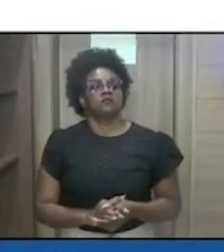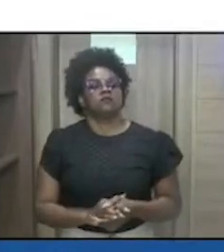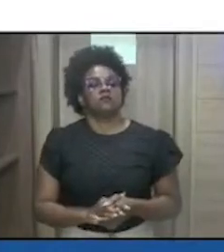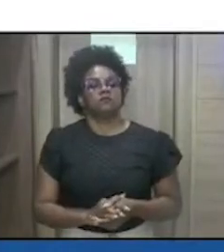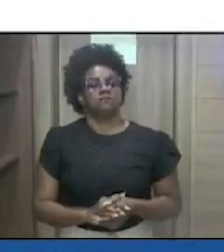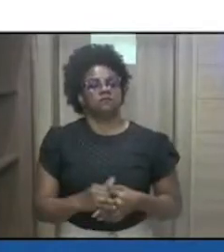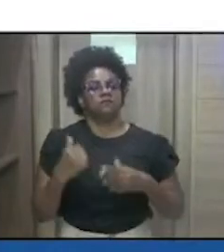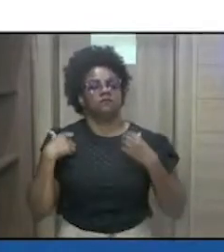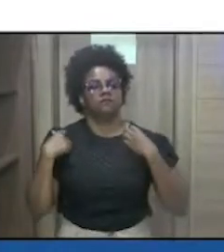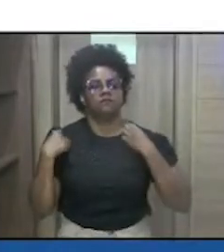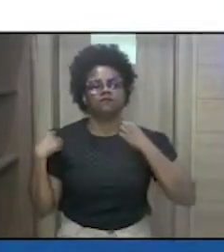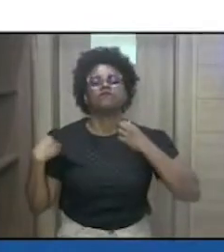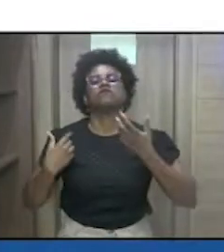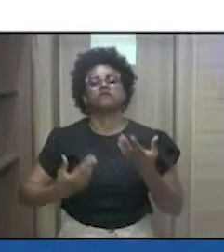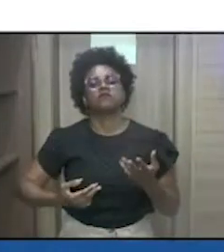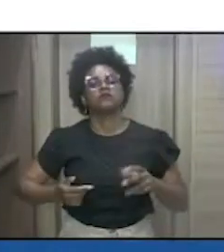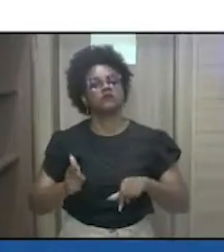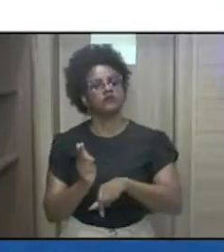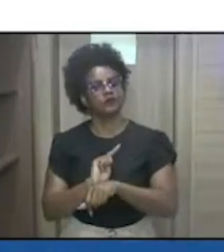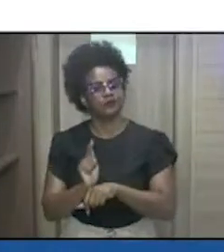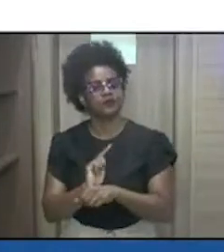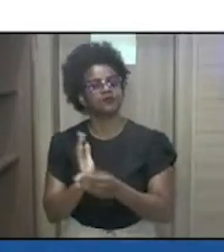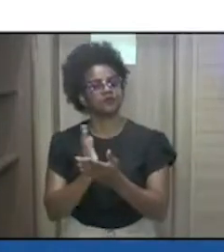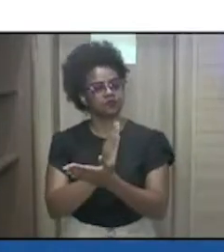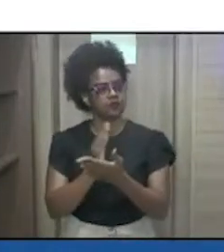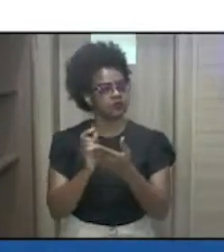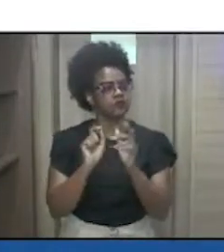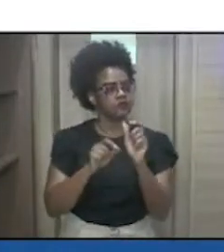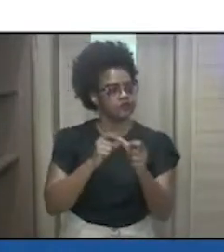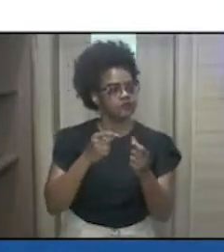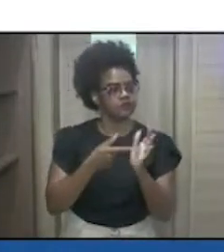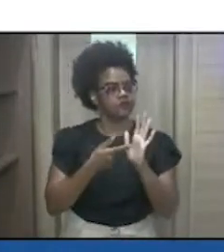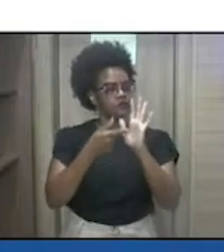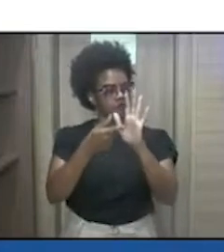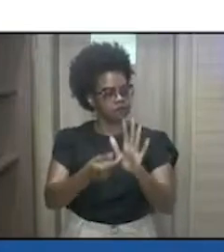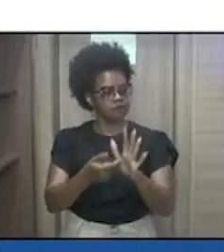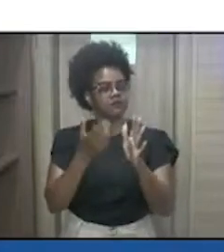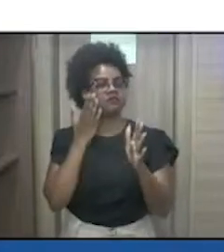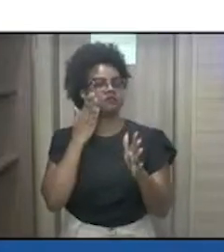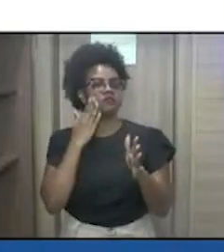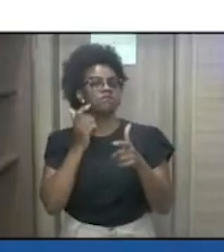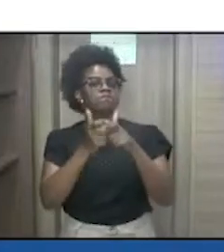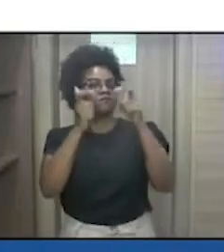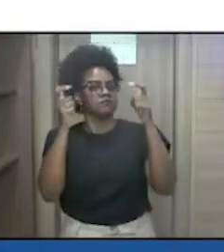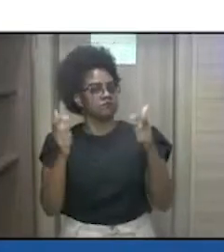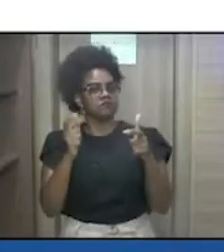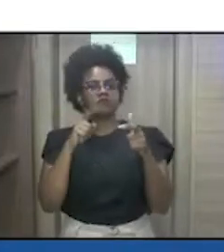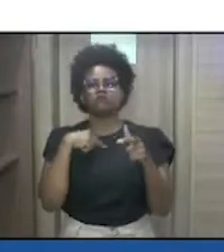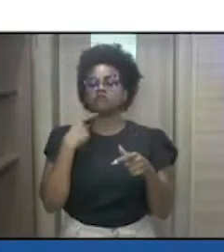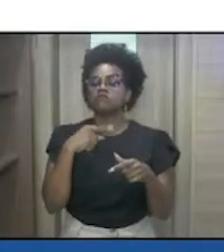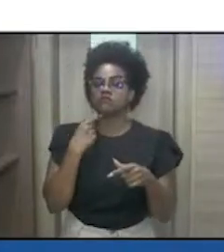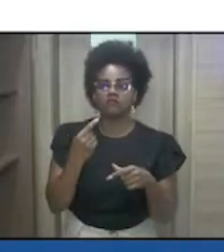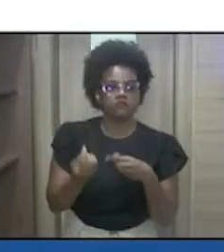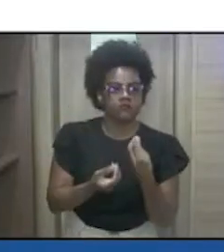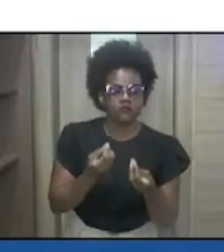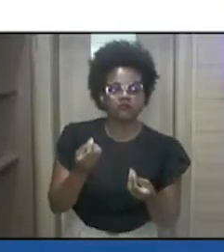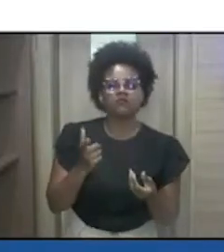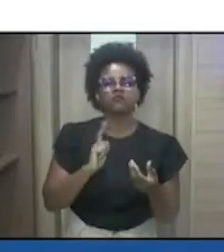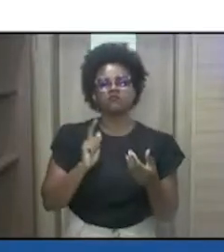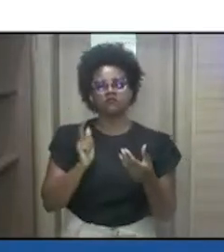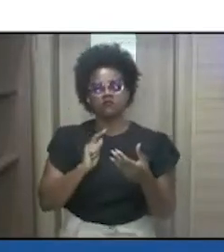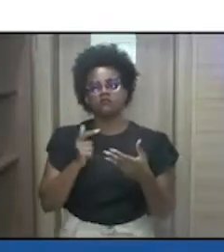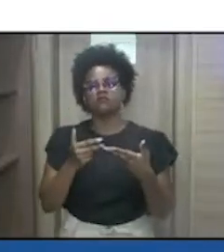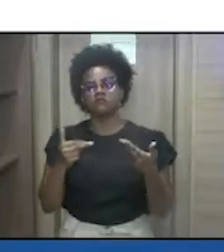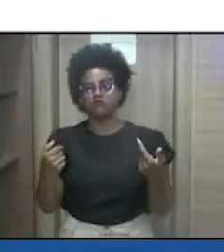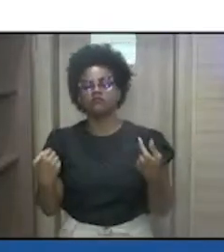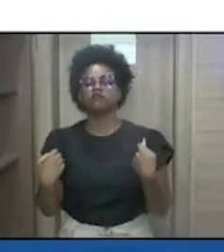em relação à gestão, né, alguns destaques que o qualitativo vem mostrando, que a maioria não realizou levantamento da